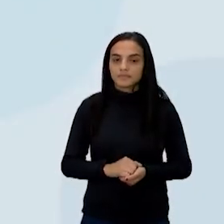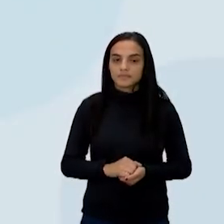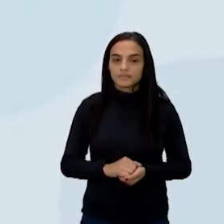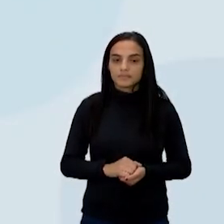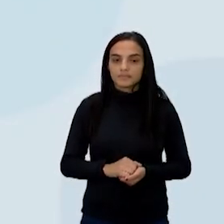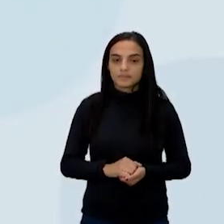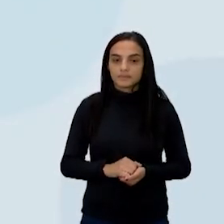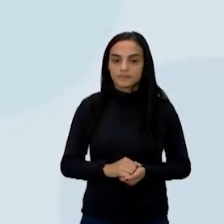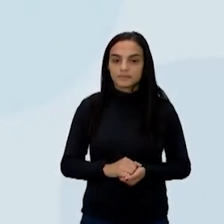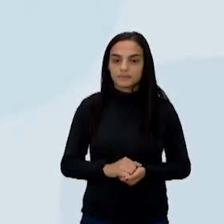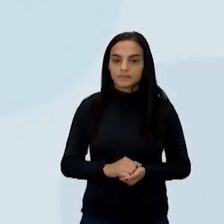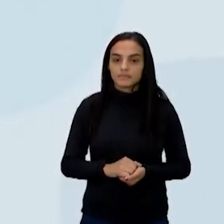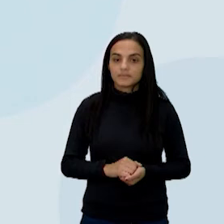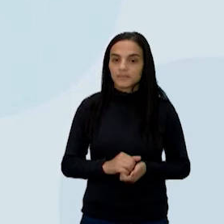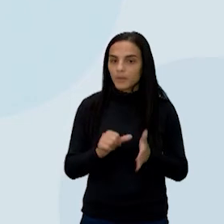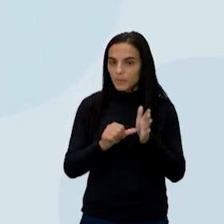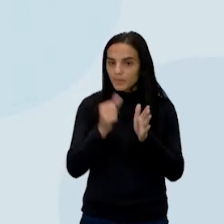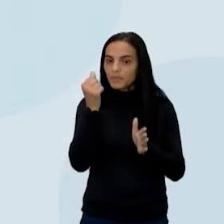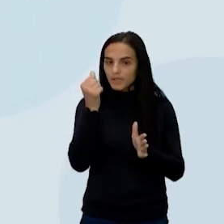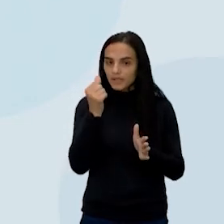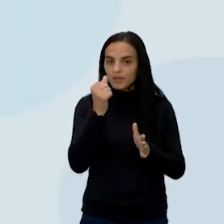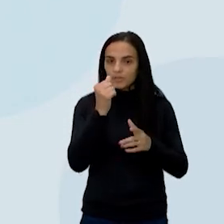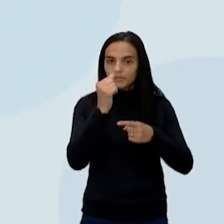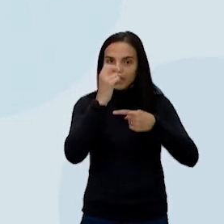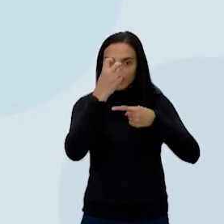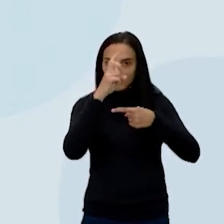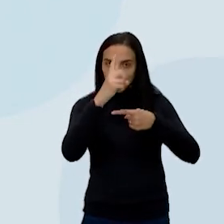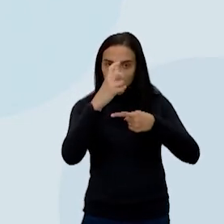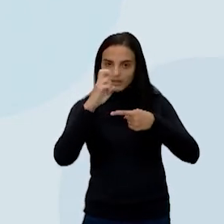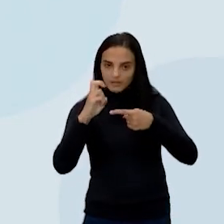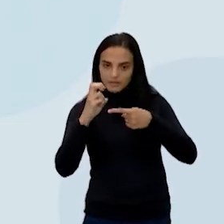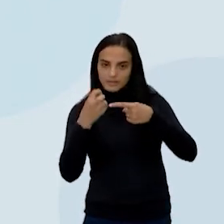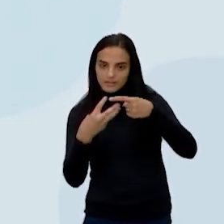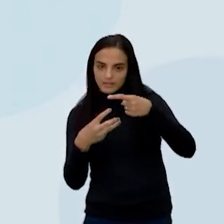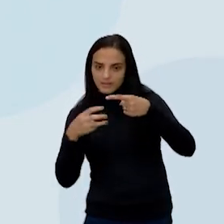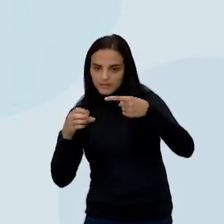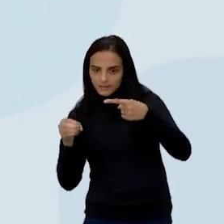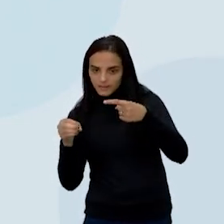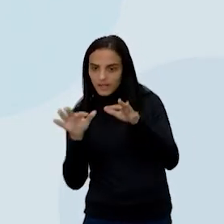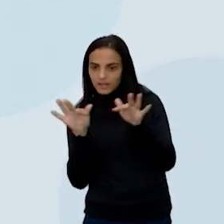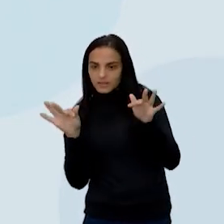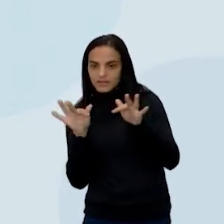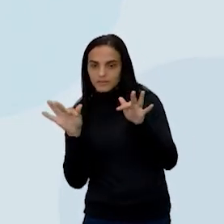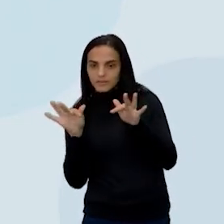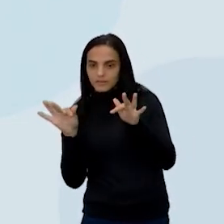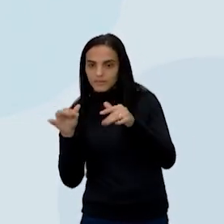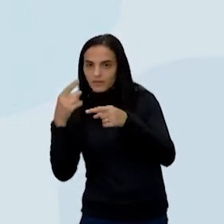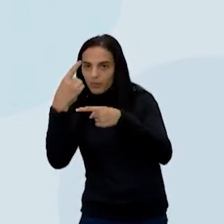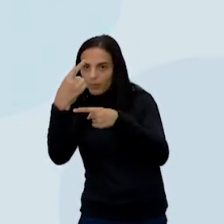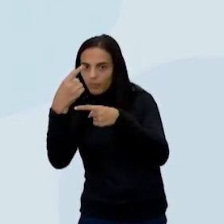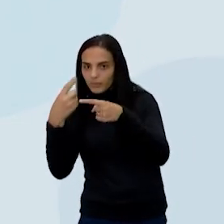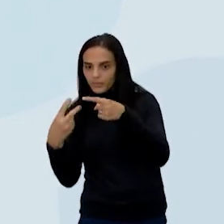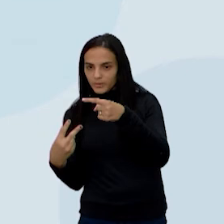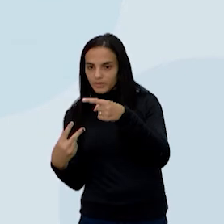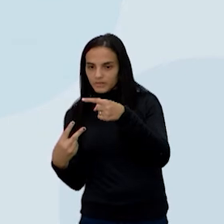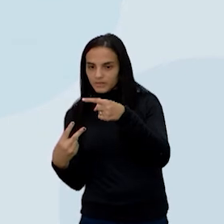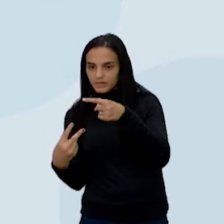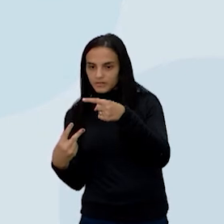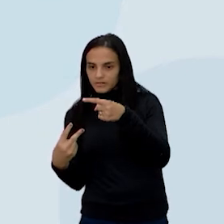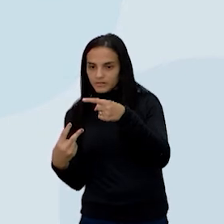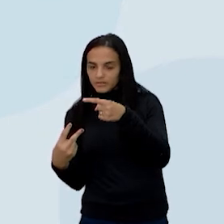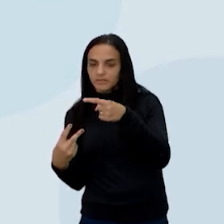lá. Então, o primeiro ficou 15 sobre 30, foi simplificado os 2 por 15, ficou 1 para